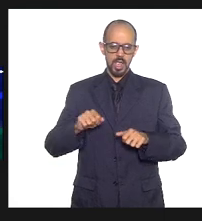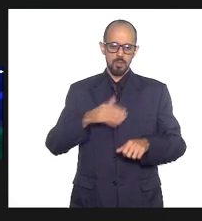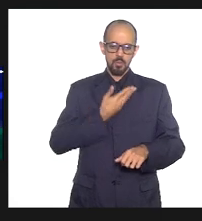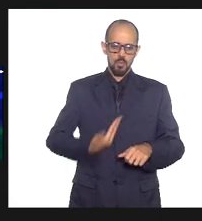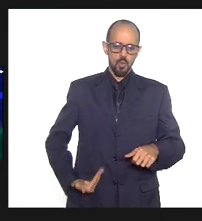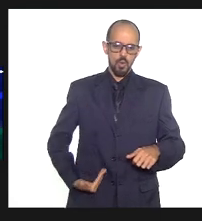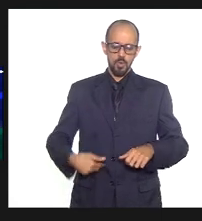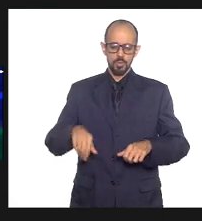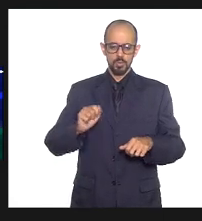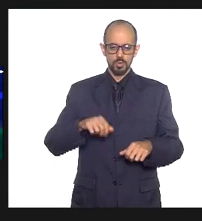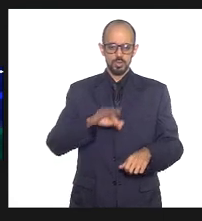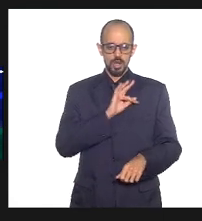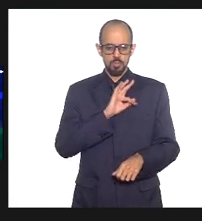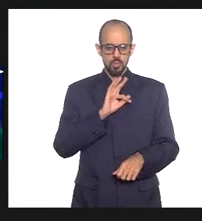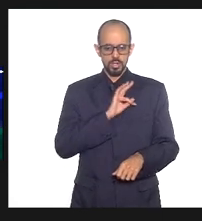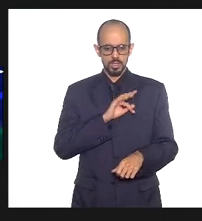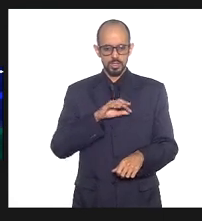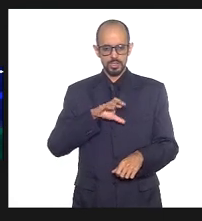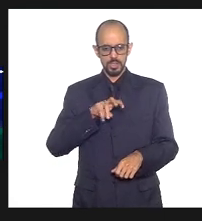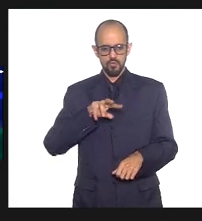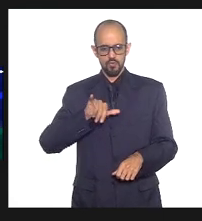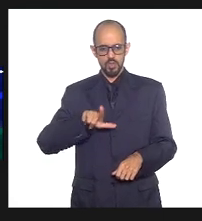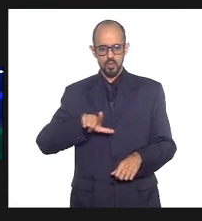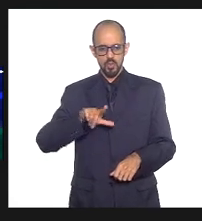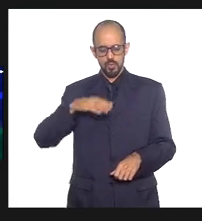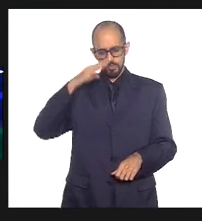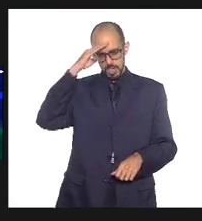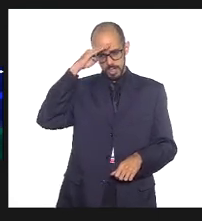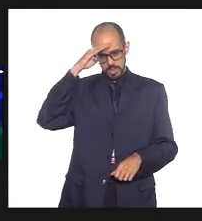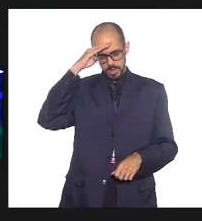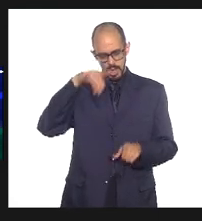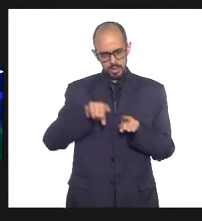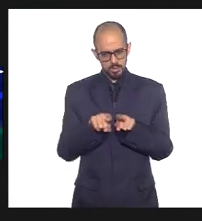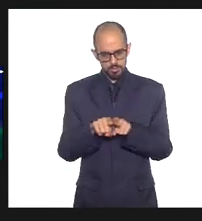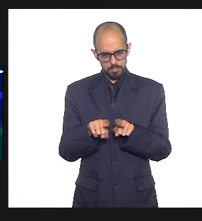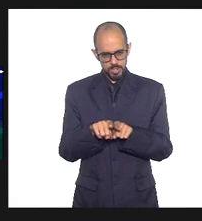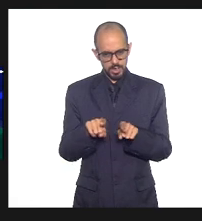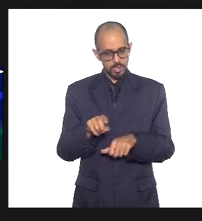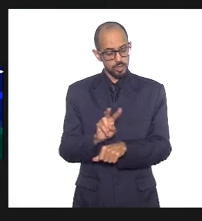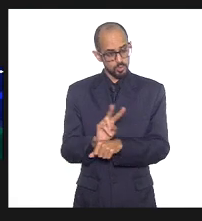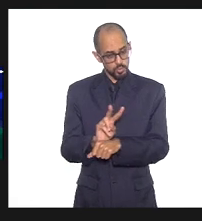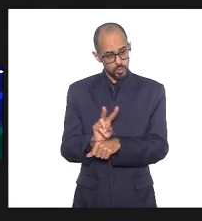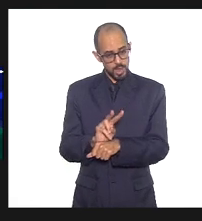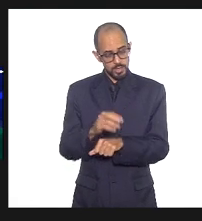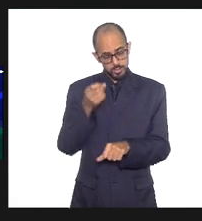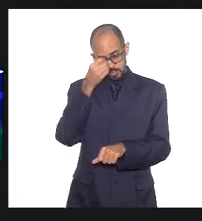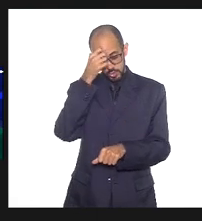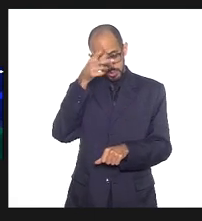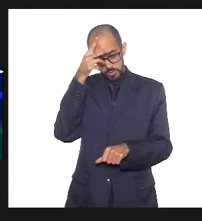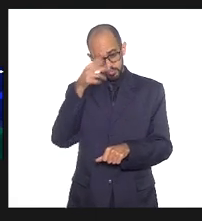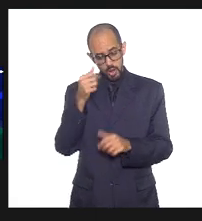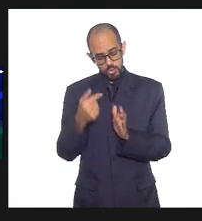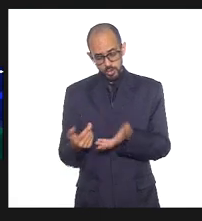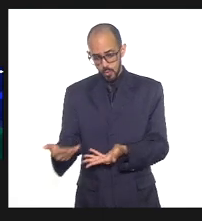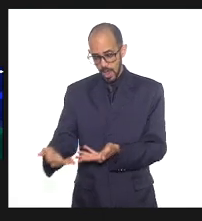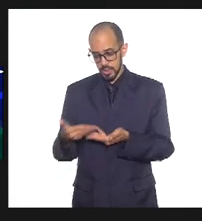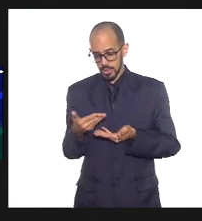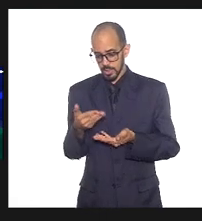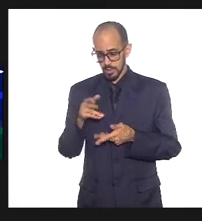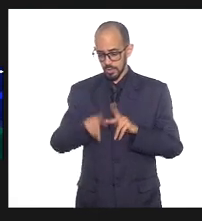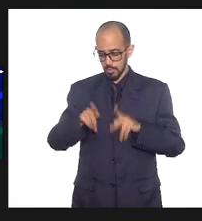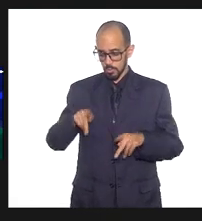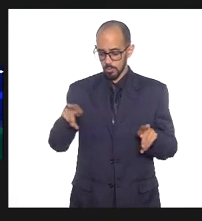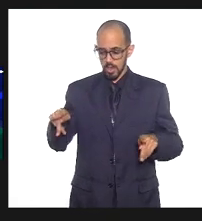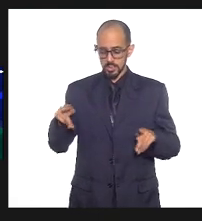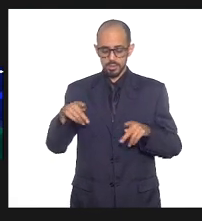Polícia Militar e das guardas municipais que estão na ponta no município atendendo cada um dos cidadãos de acordo